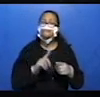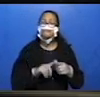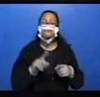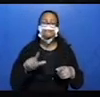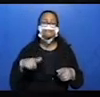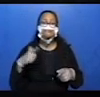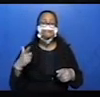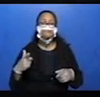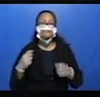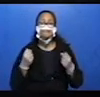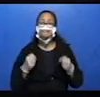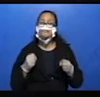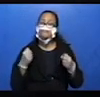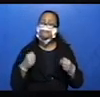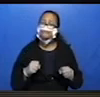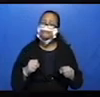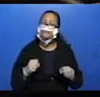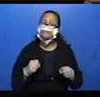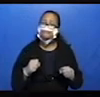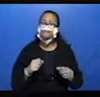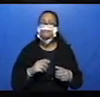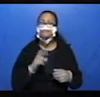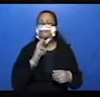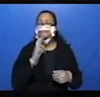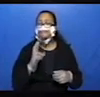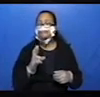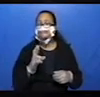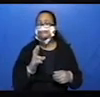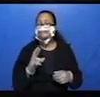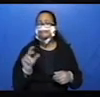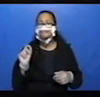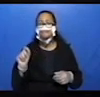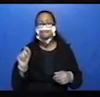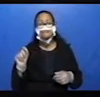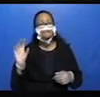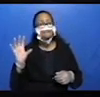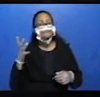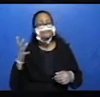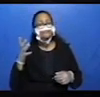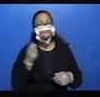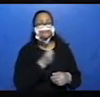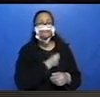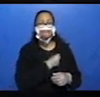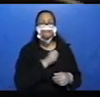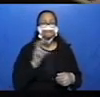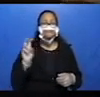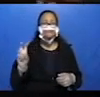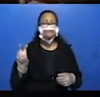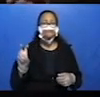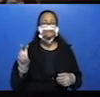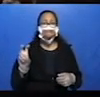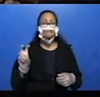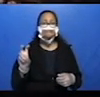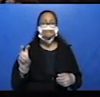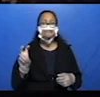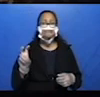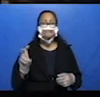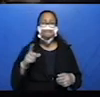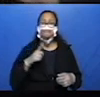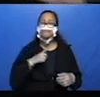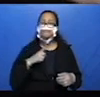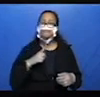também vão precisar desse tipo de resposta. Então, o que aconteceu com o 5? O 5, ele teve seu